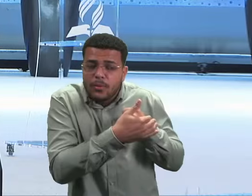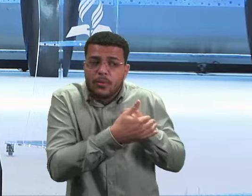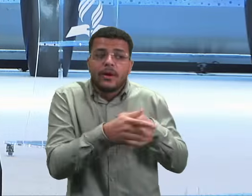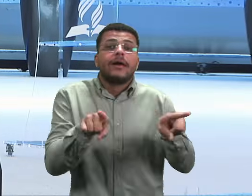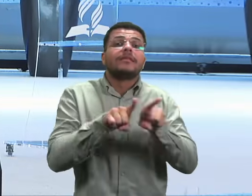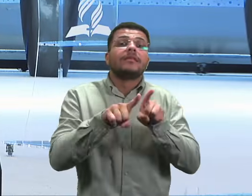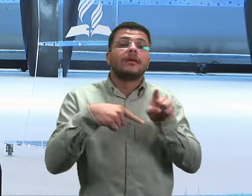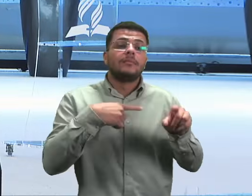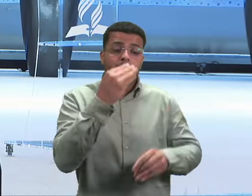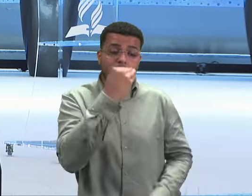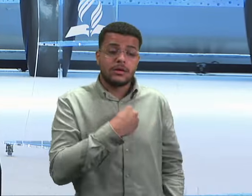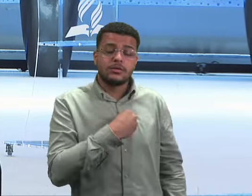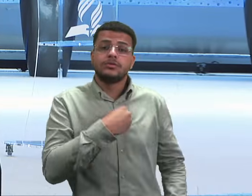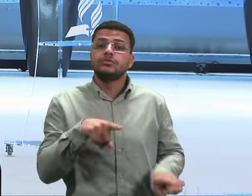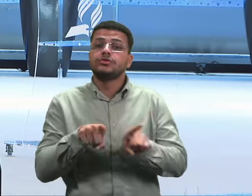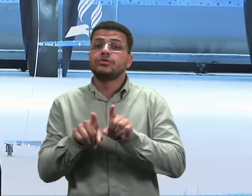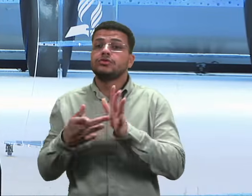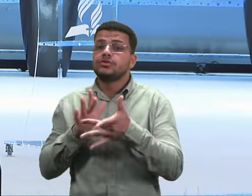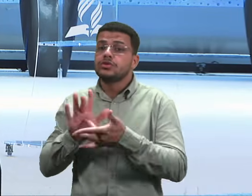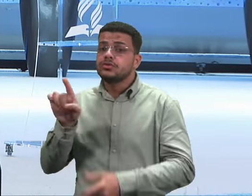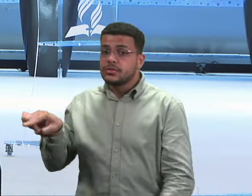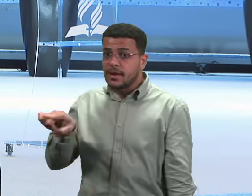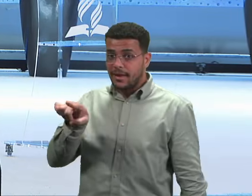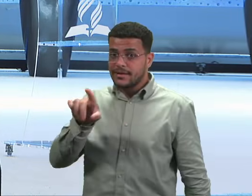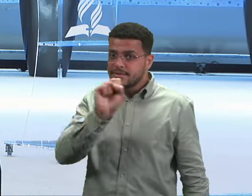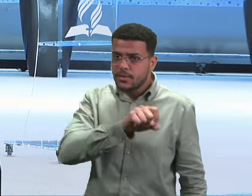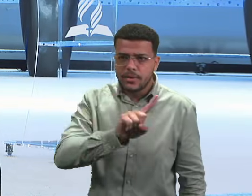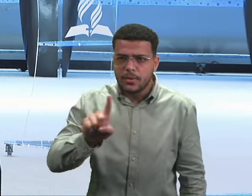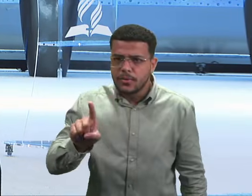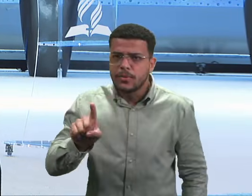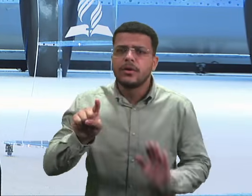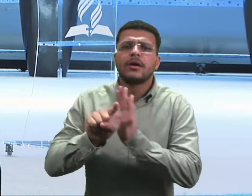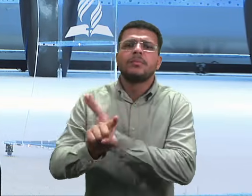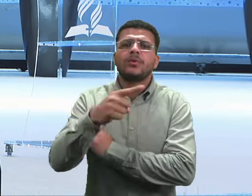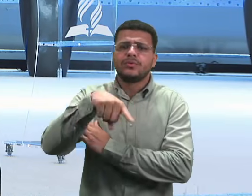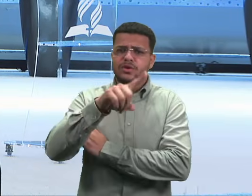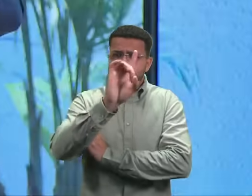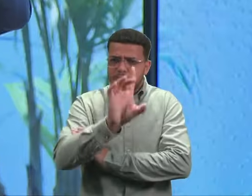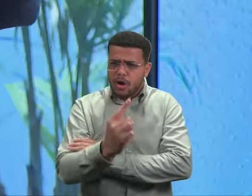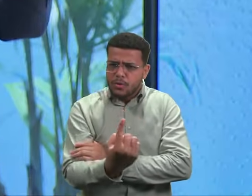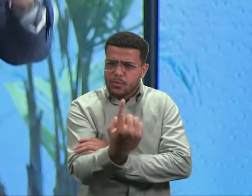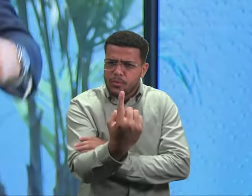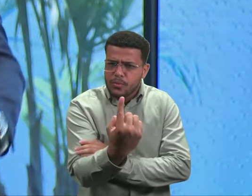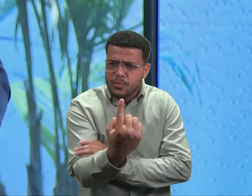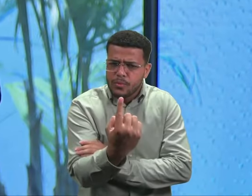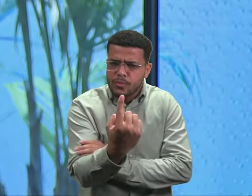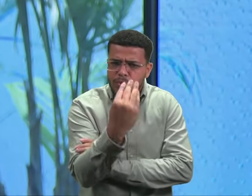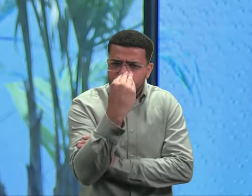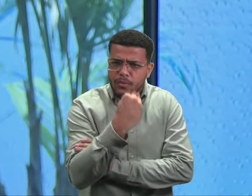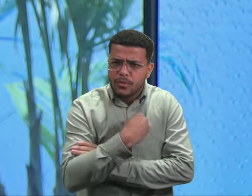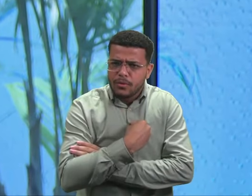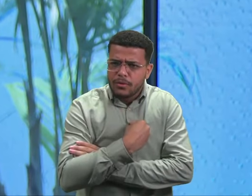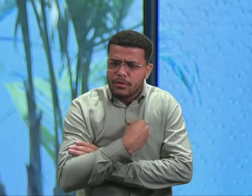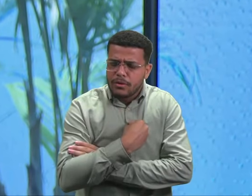também traíram Jesus, sim ou não? Aí eu pergunto, só um traiu ou todos eles